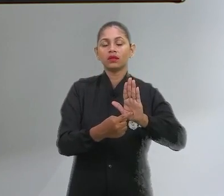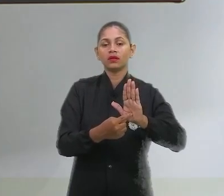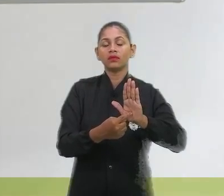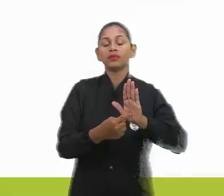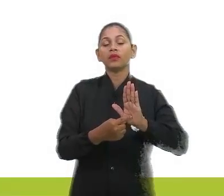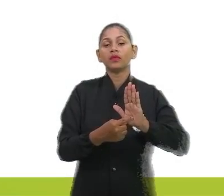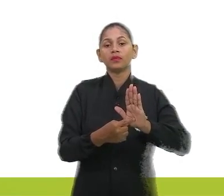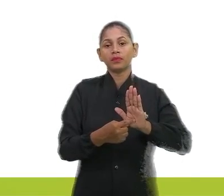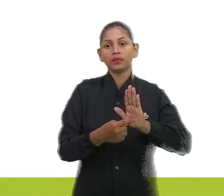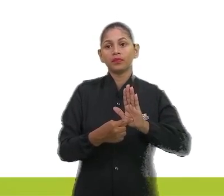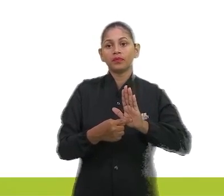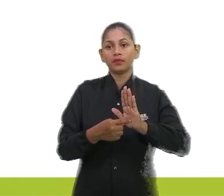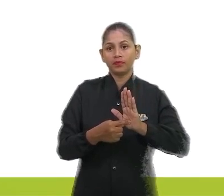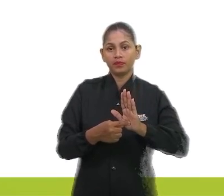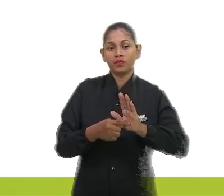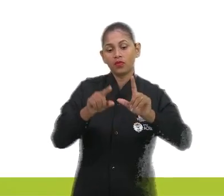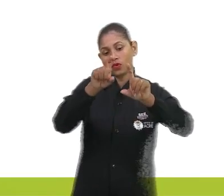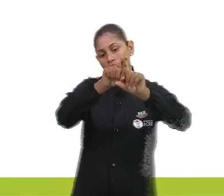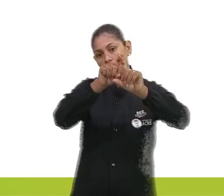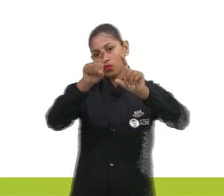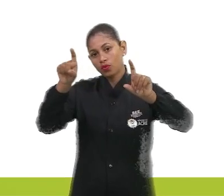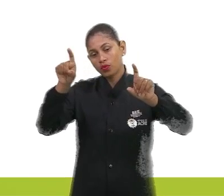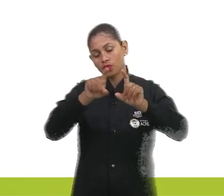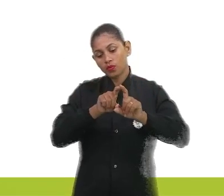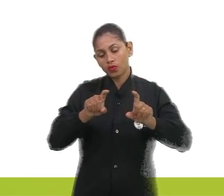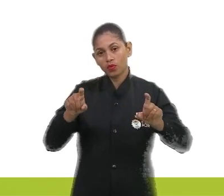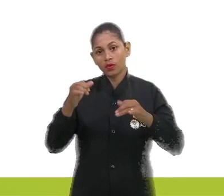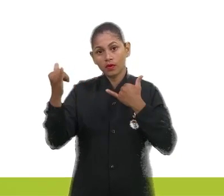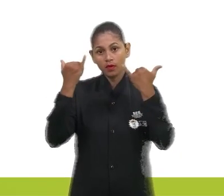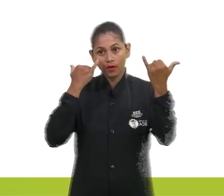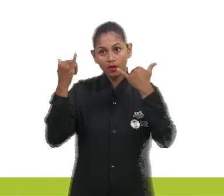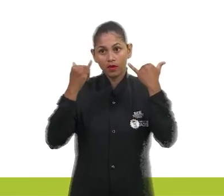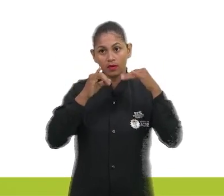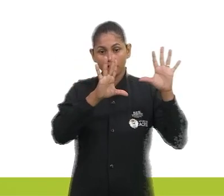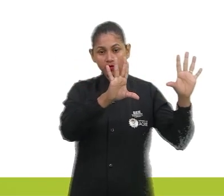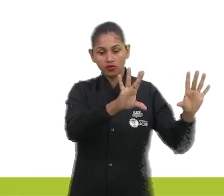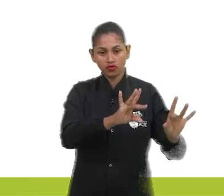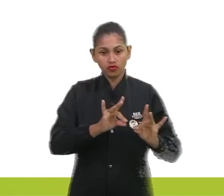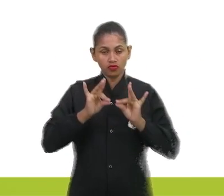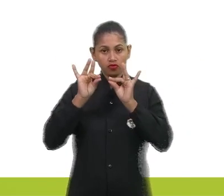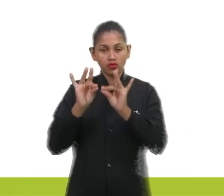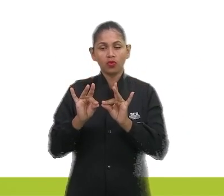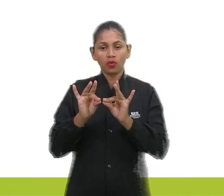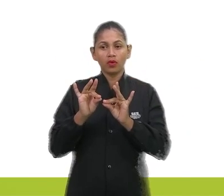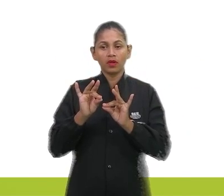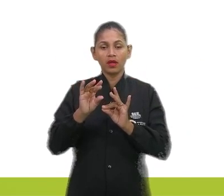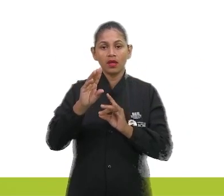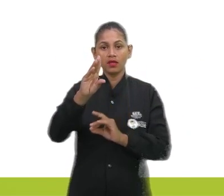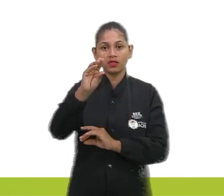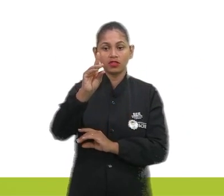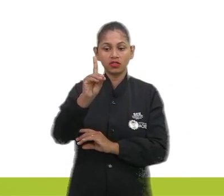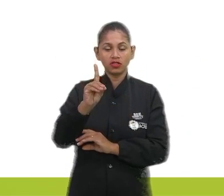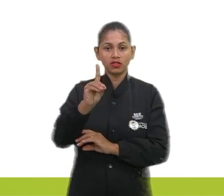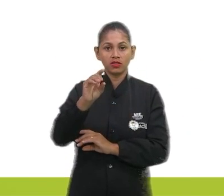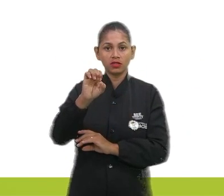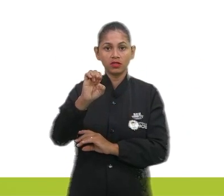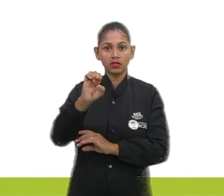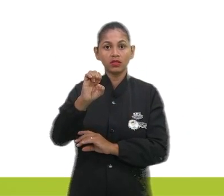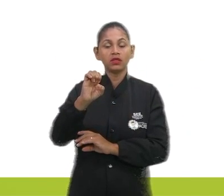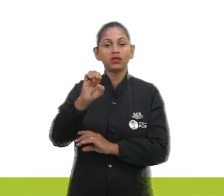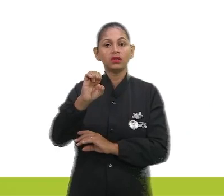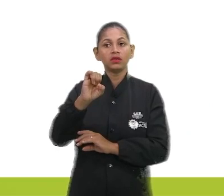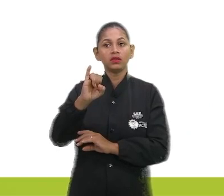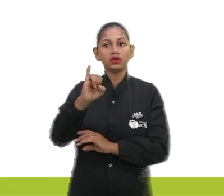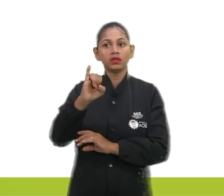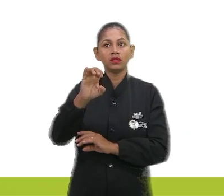Esse gráfico ele é uma informação retirada do DIEESE. E esse gráfico ele ilustra